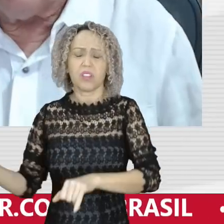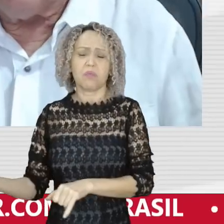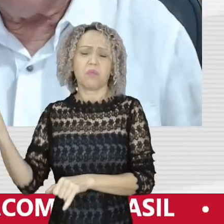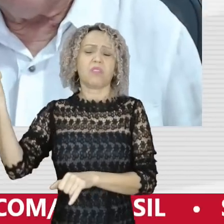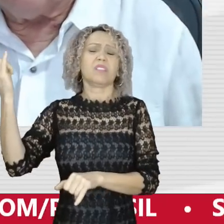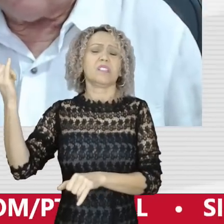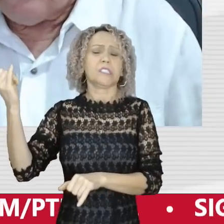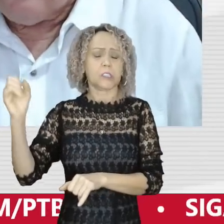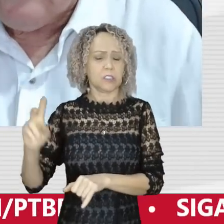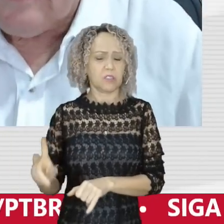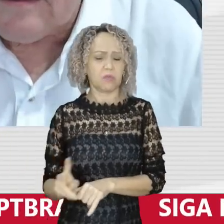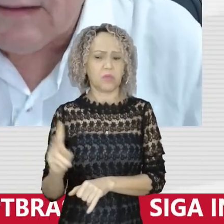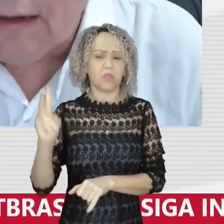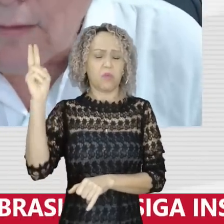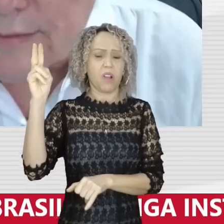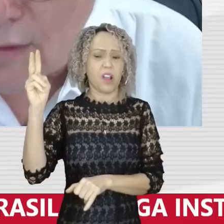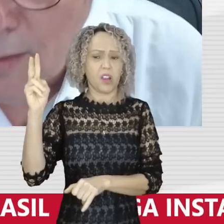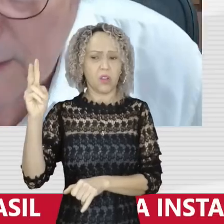vivendo.